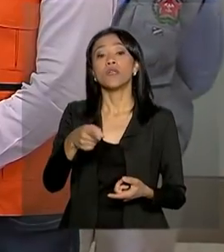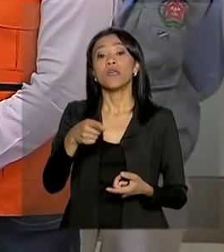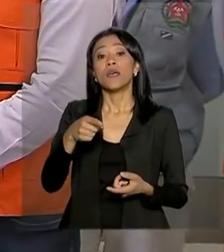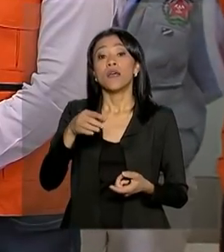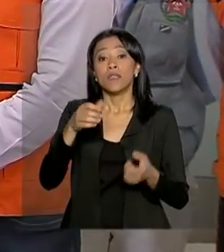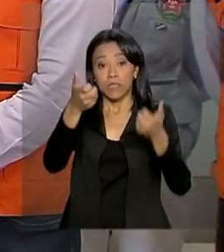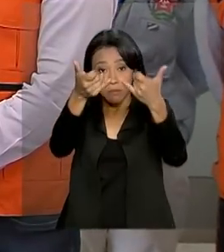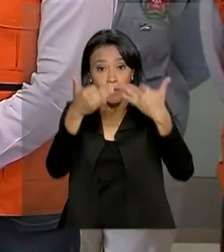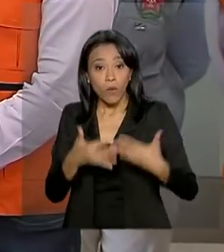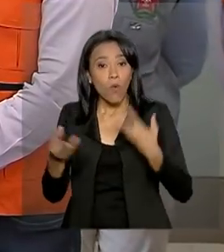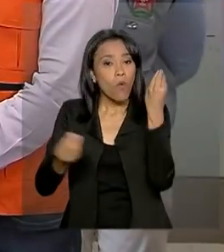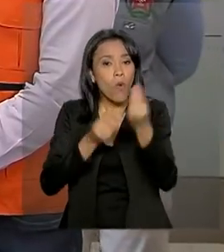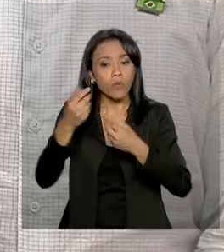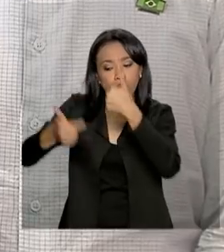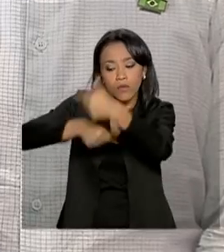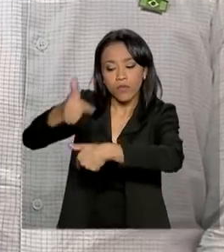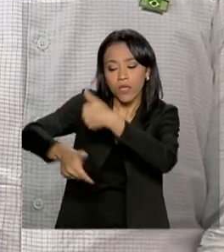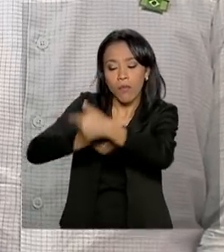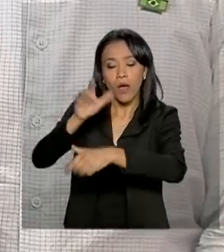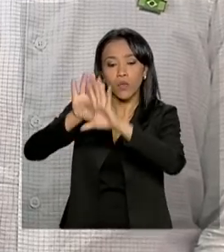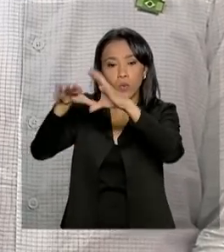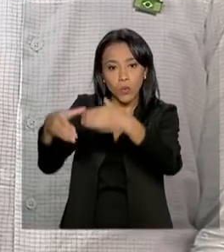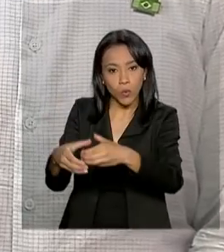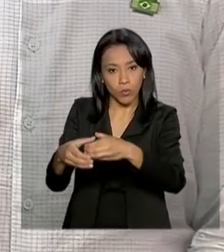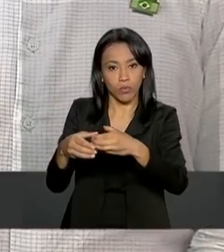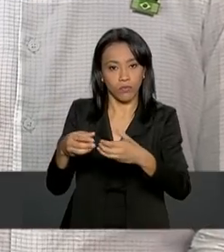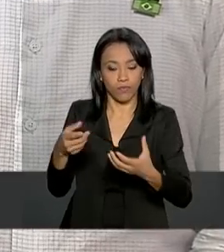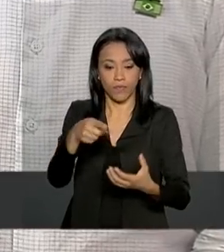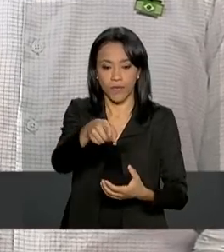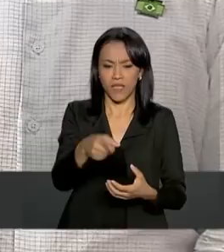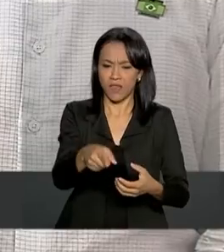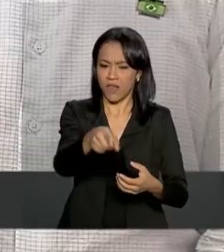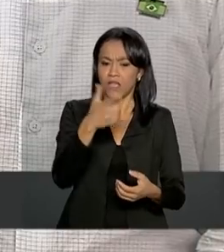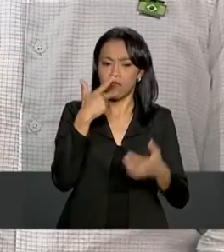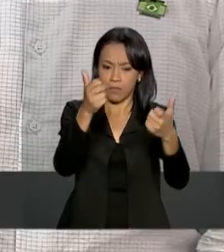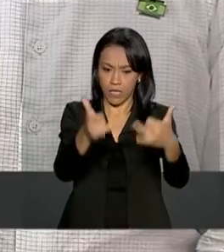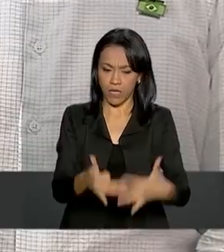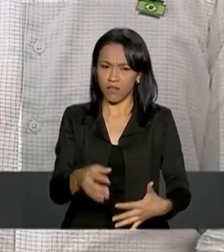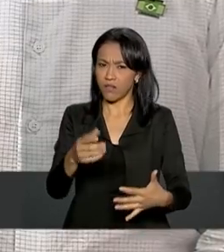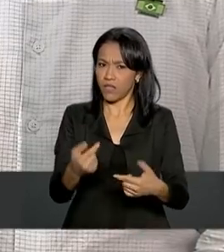trabalho dos técnicos do ministério. Desde que ocorreu esse